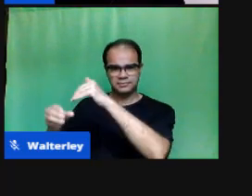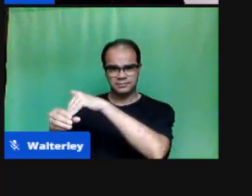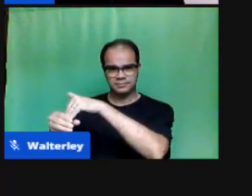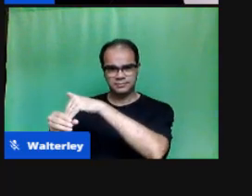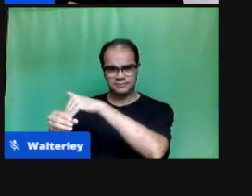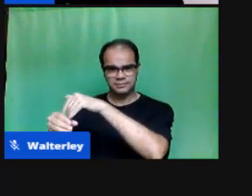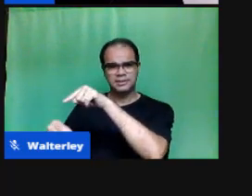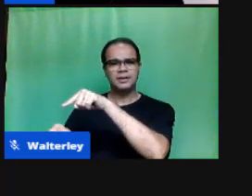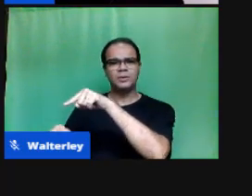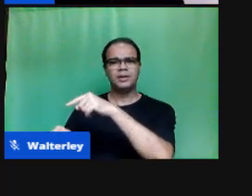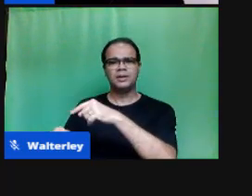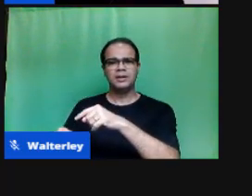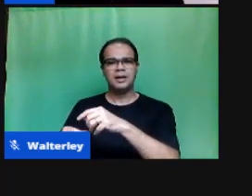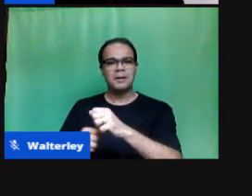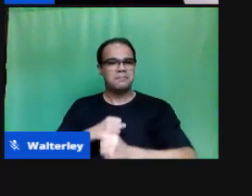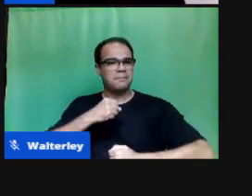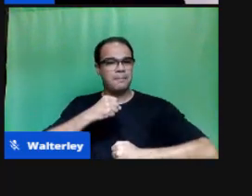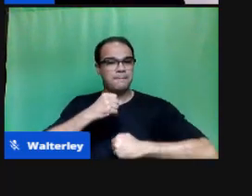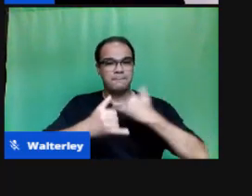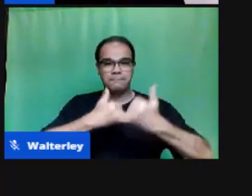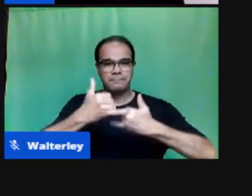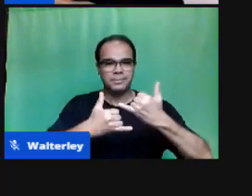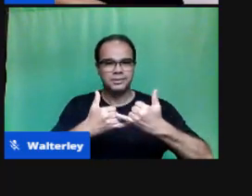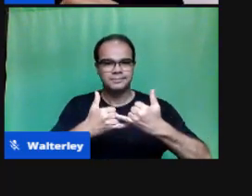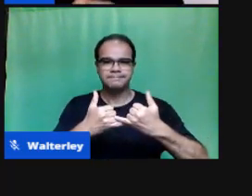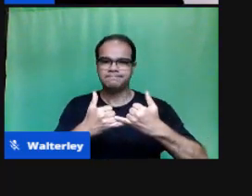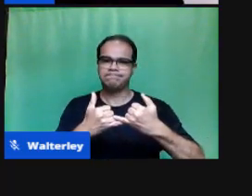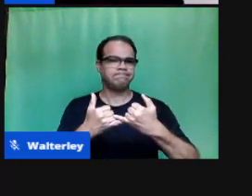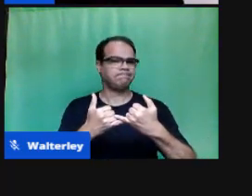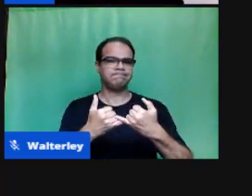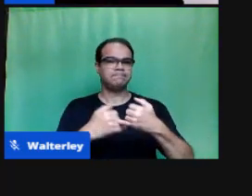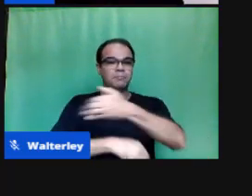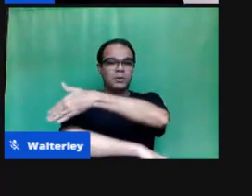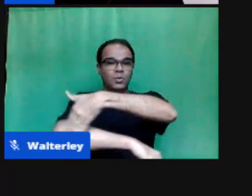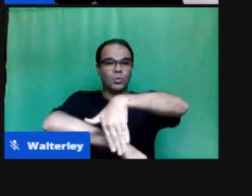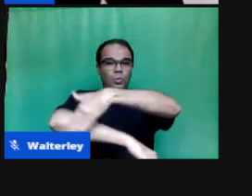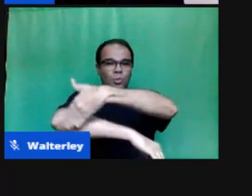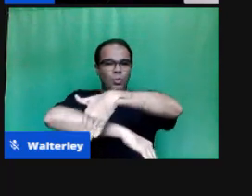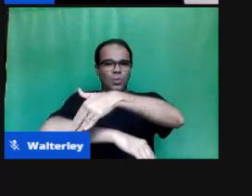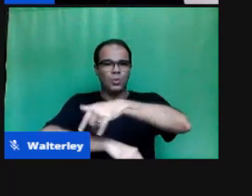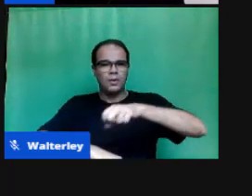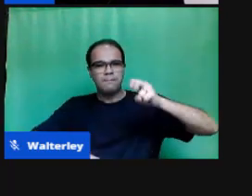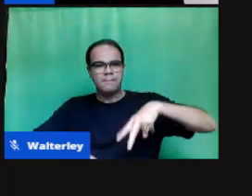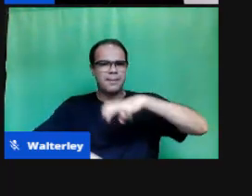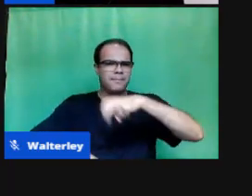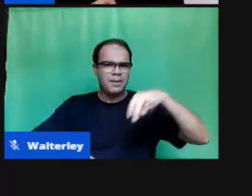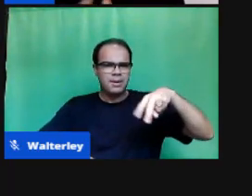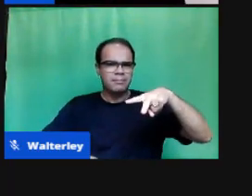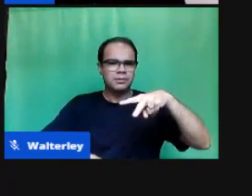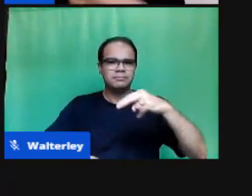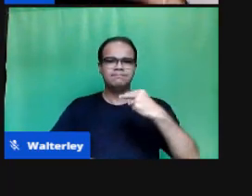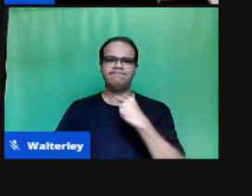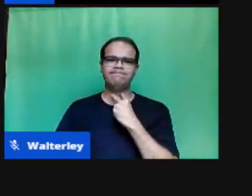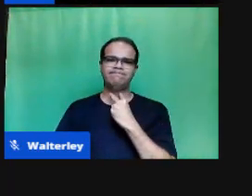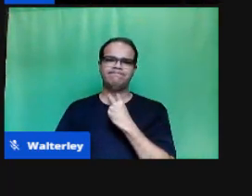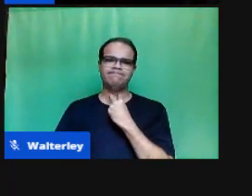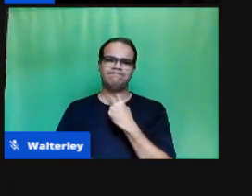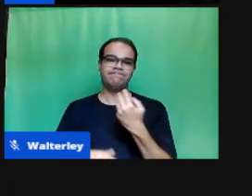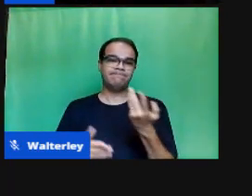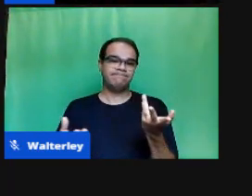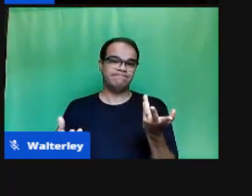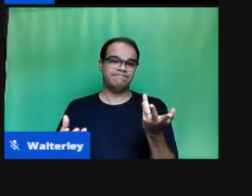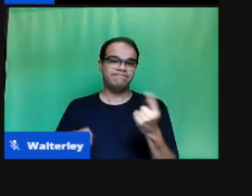apartamento, muitas estão dentro de um lugar muito pequeno, ou com aquela família toda junta e muito barulho. Então,